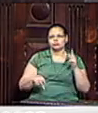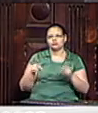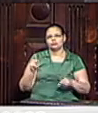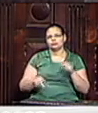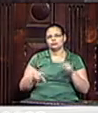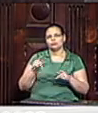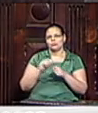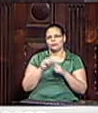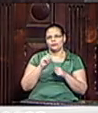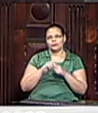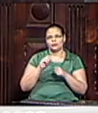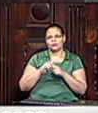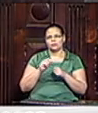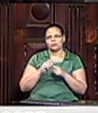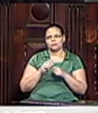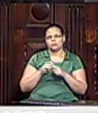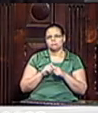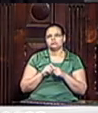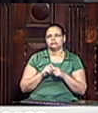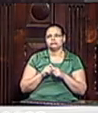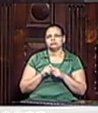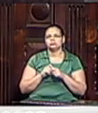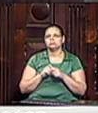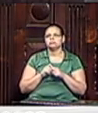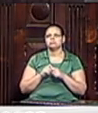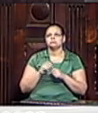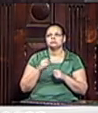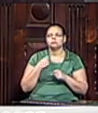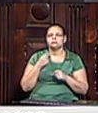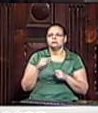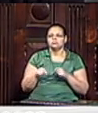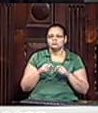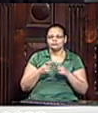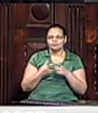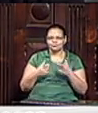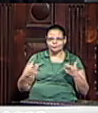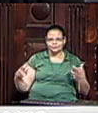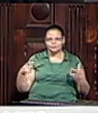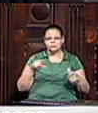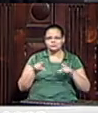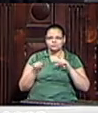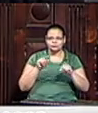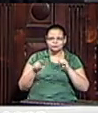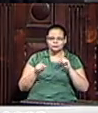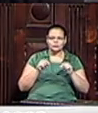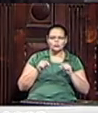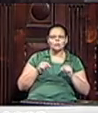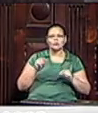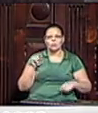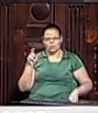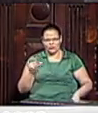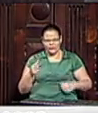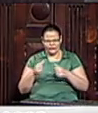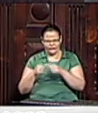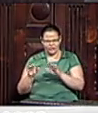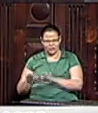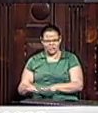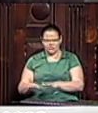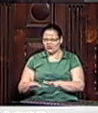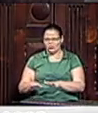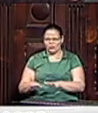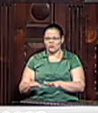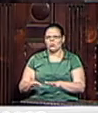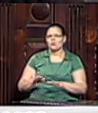de fazer uma triagem bastante ampla de quem deve ficar no